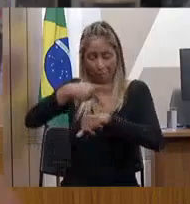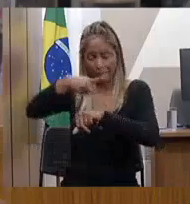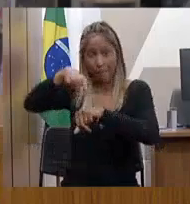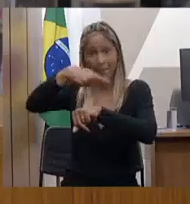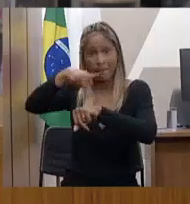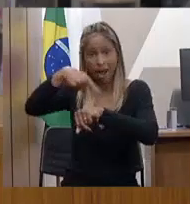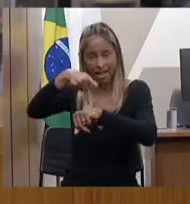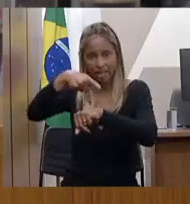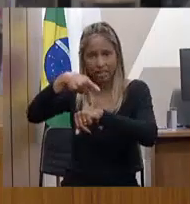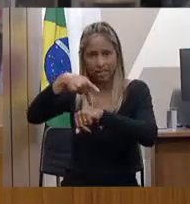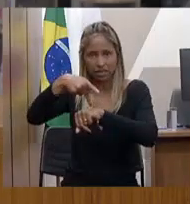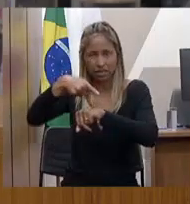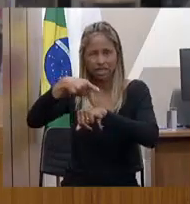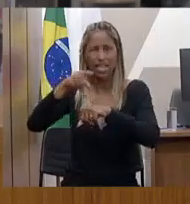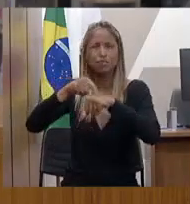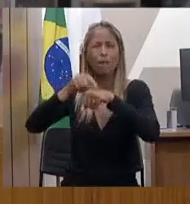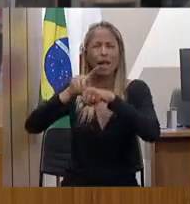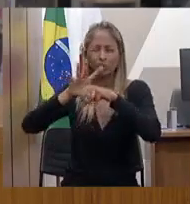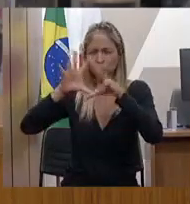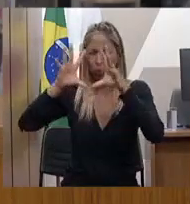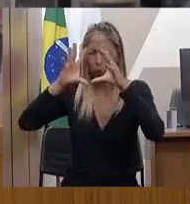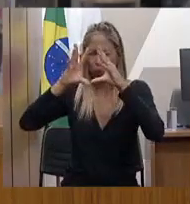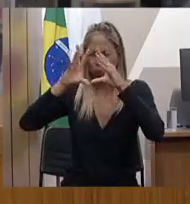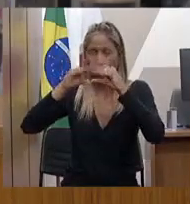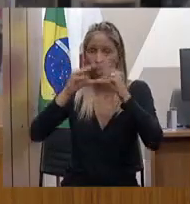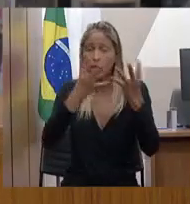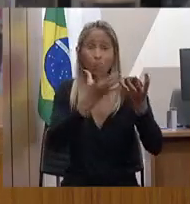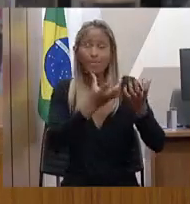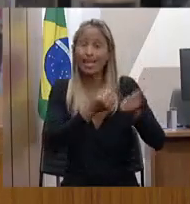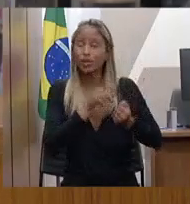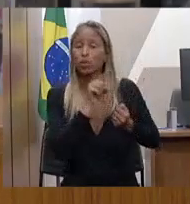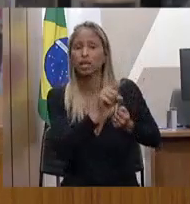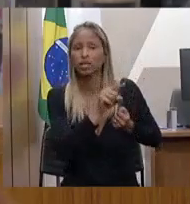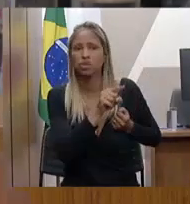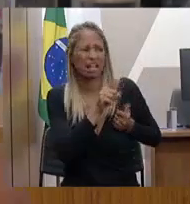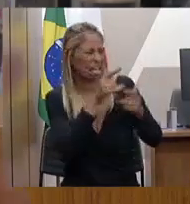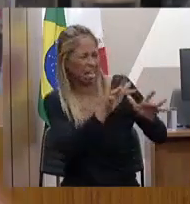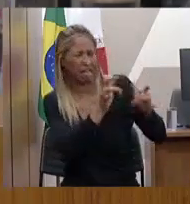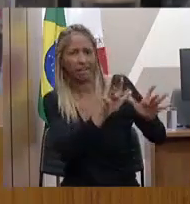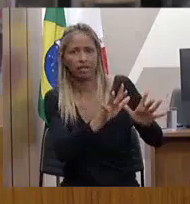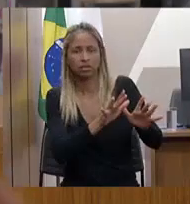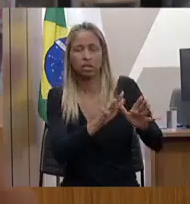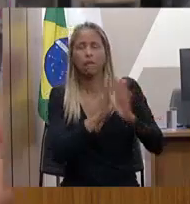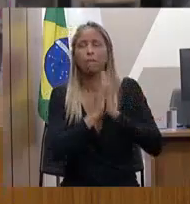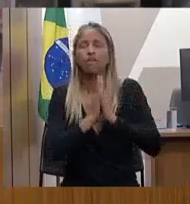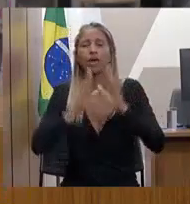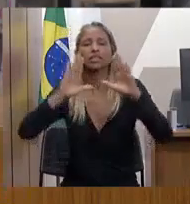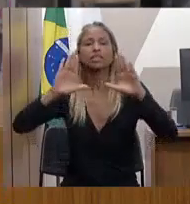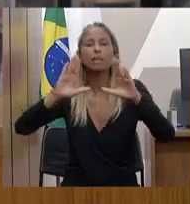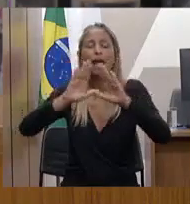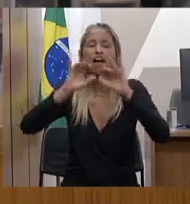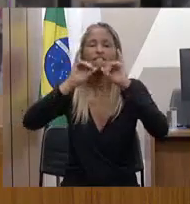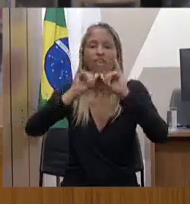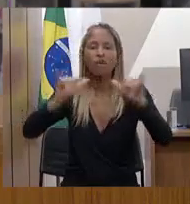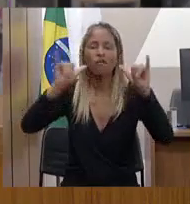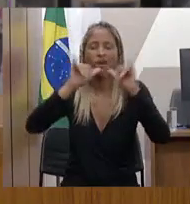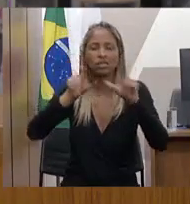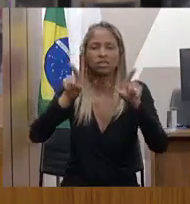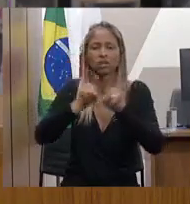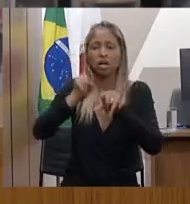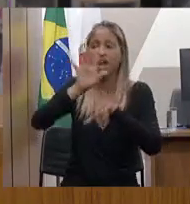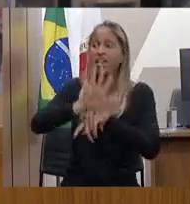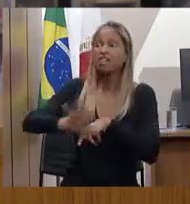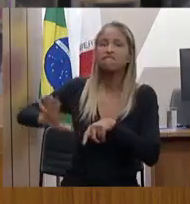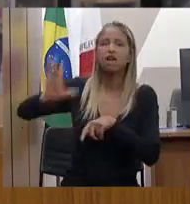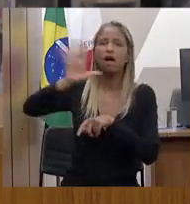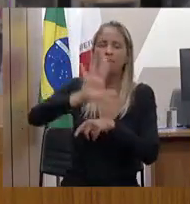no período das Trevas se recusou a reconhecer isso e é preciso que essa Assembleia leve essa voz também para a nível